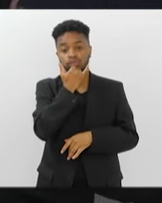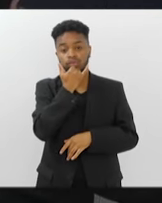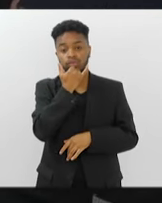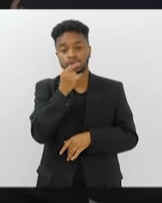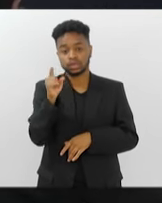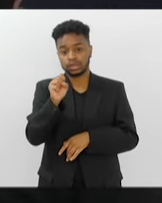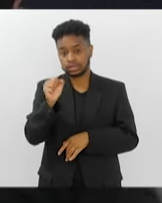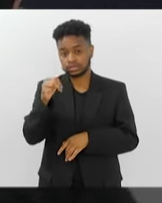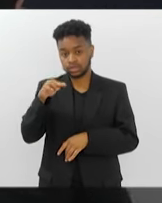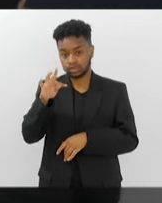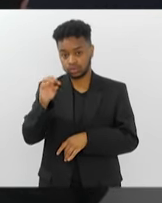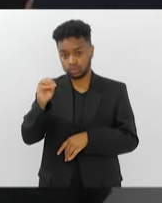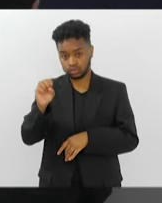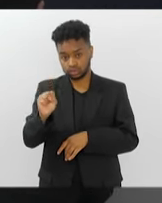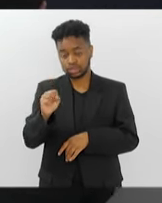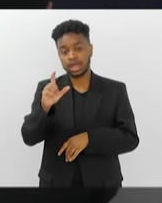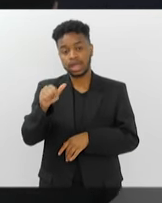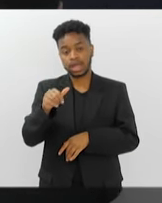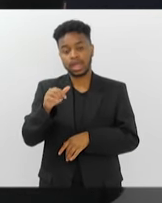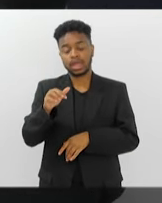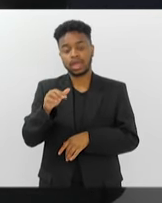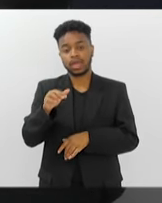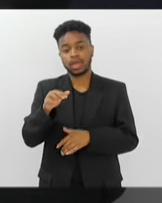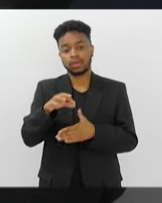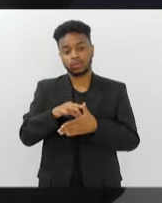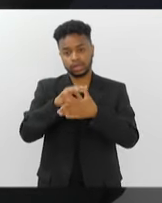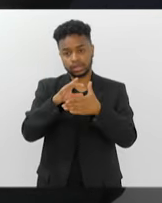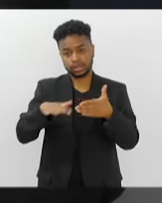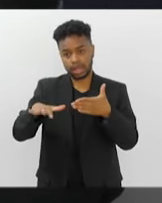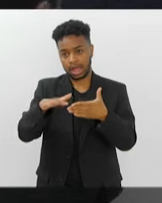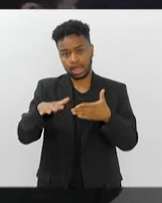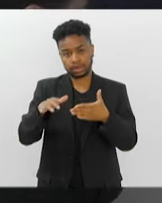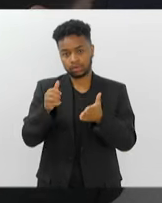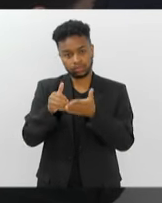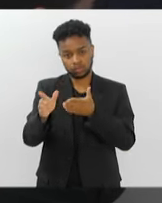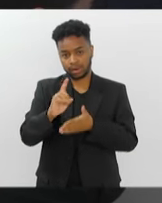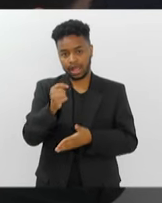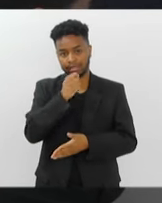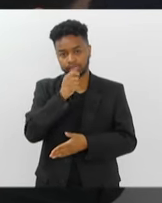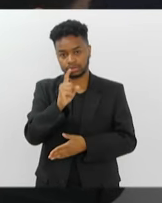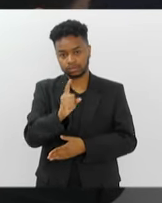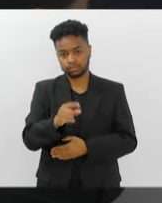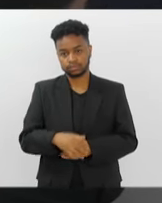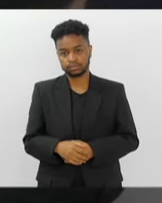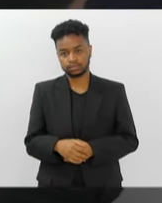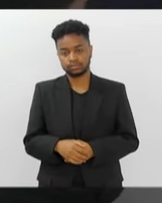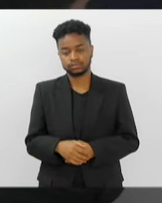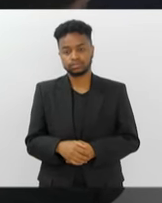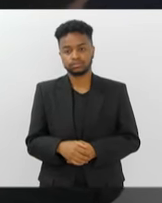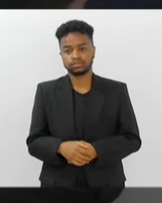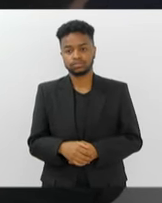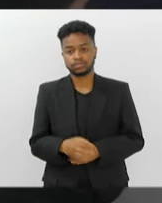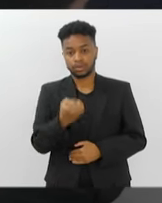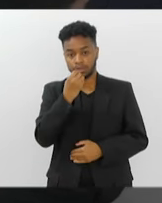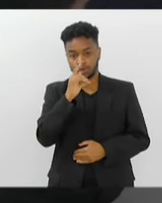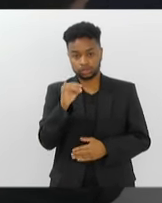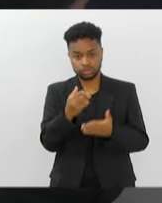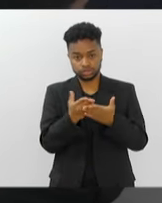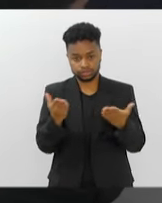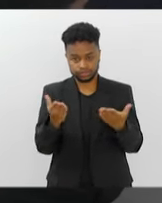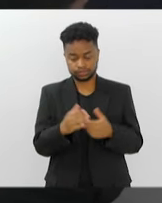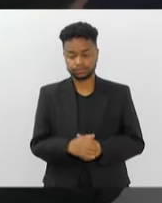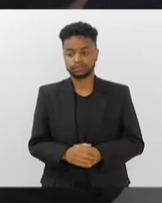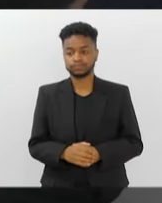Ferreira que é o Comandante lá da área ainda não foi exonerado para que a gente algum oficial nos acompanha l senhores Bom dia senhor presidente com a